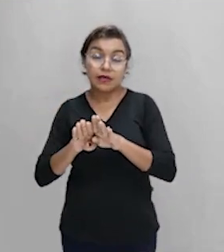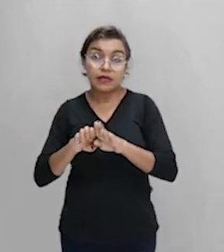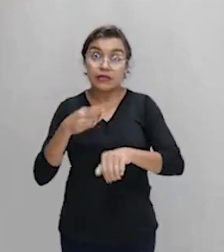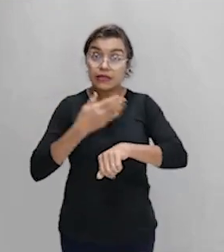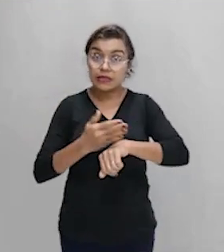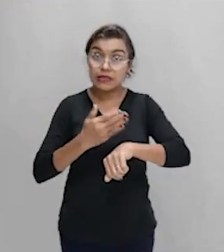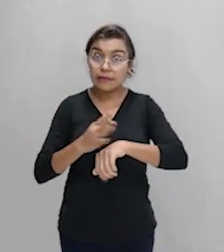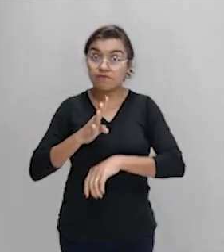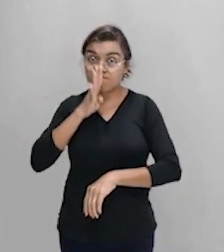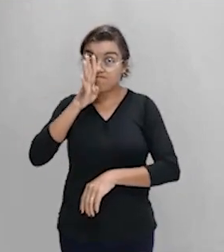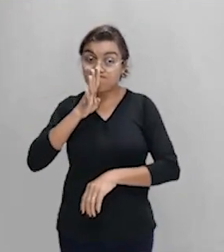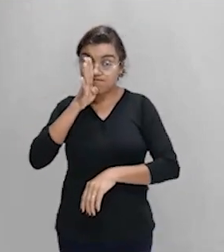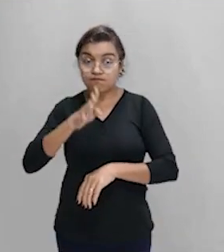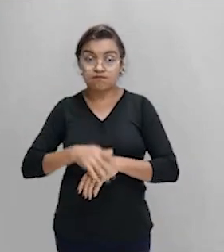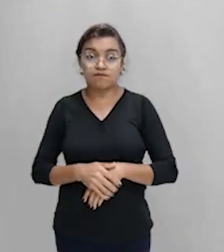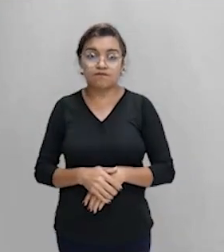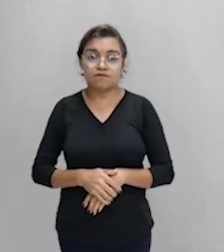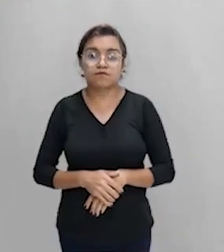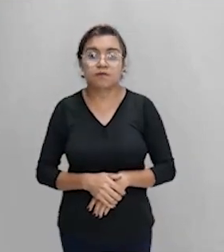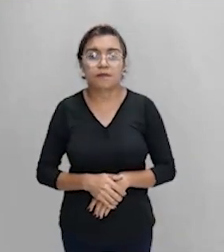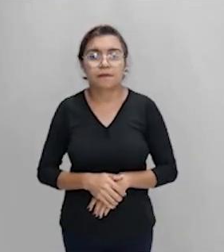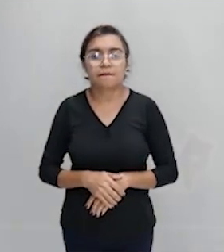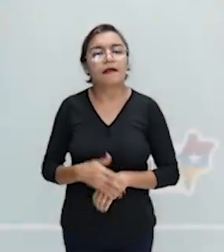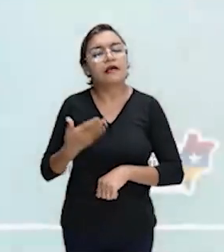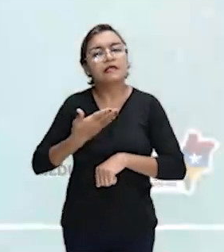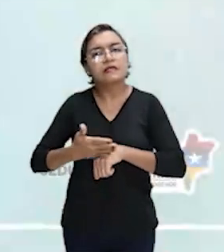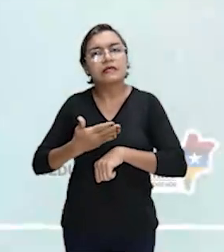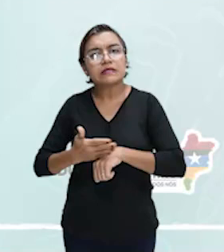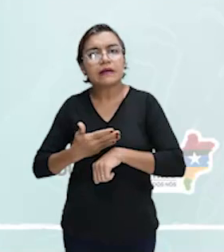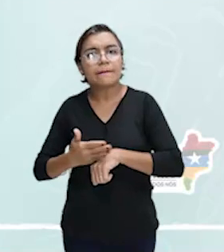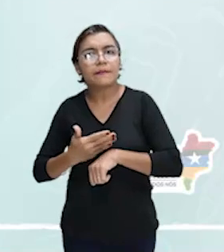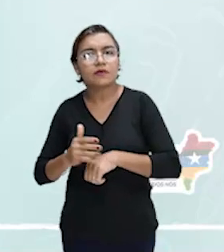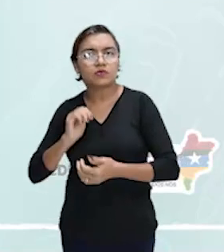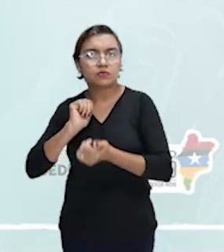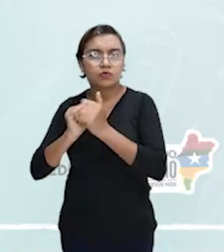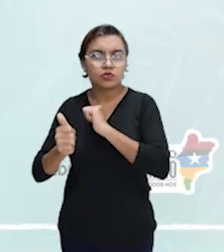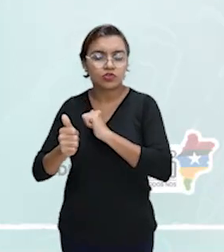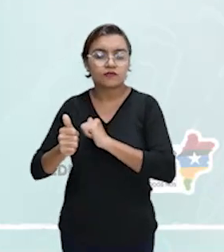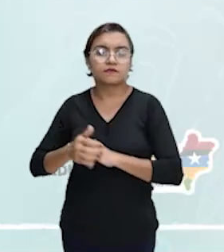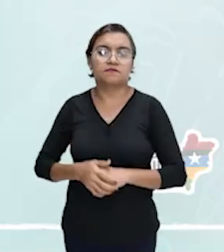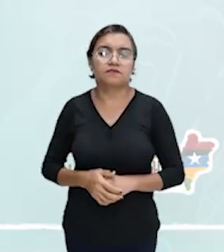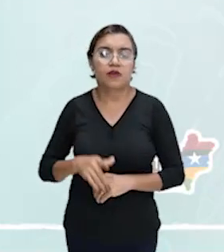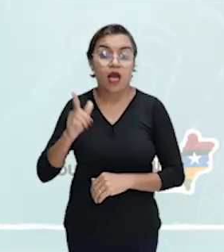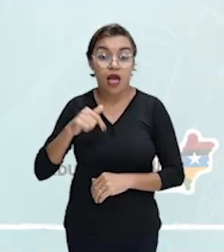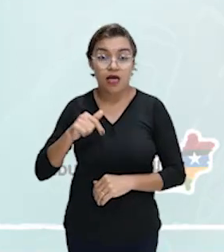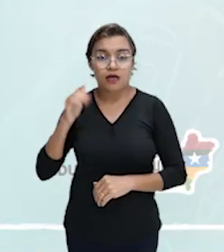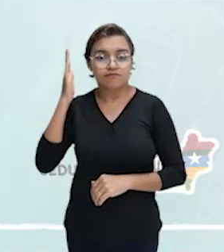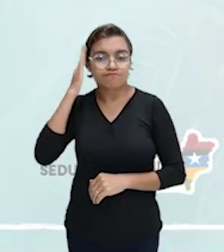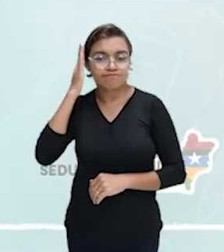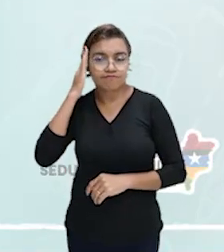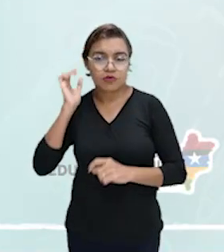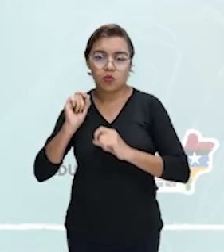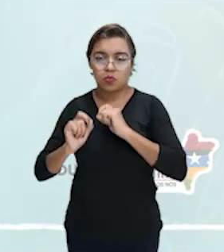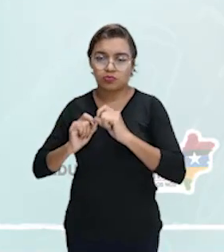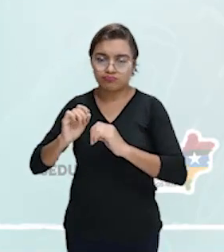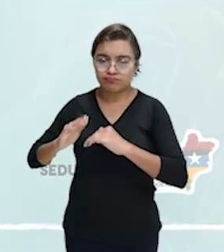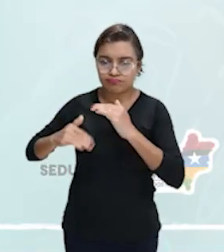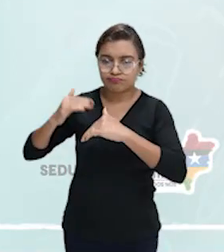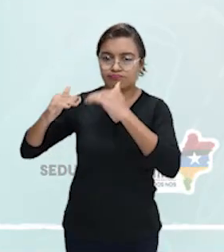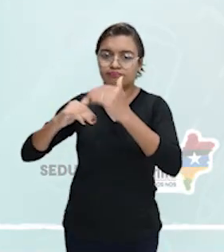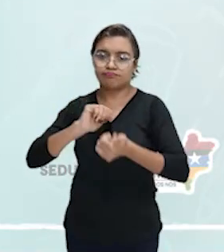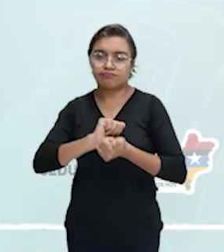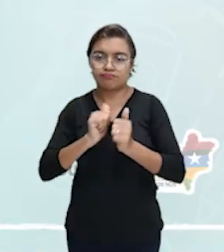tá certo? Então vamos lá. Então, o que seria treinamento esportivo? Vamos relembrar. É entendido como sendo o processo